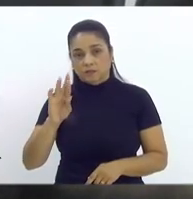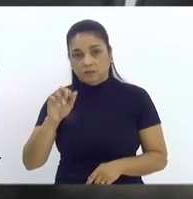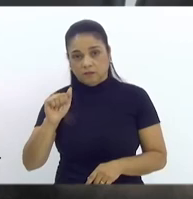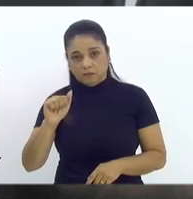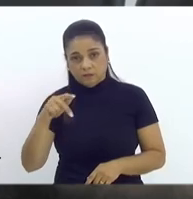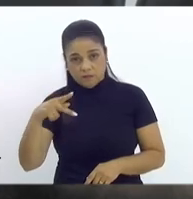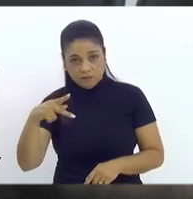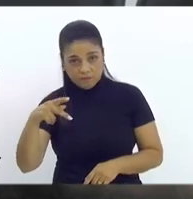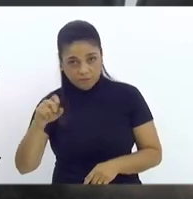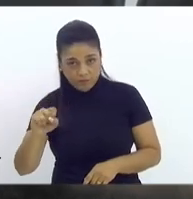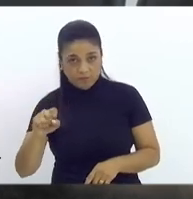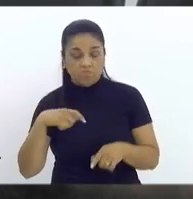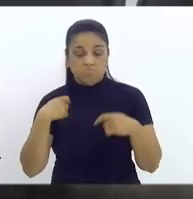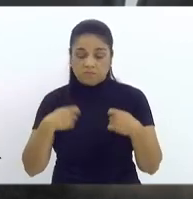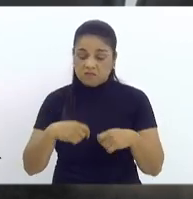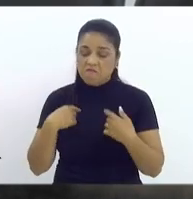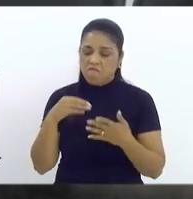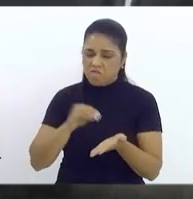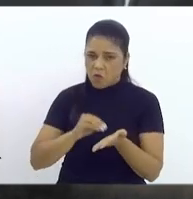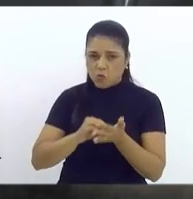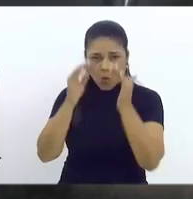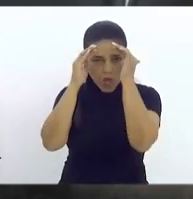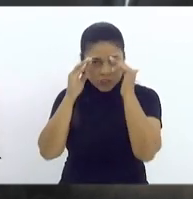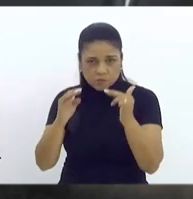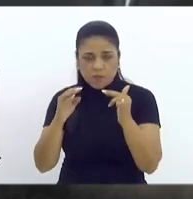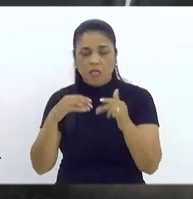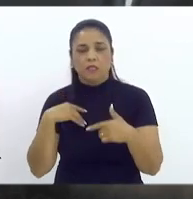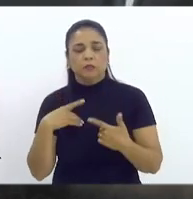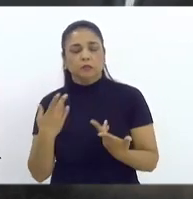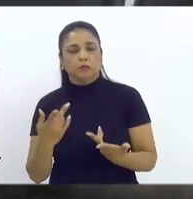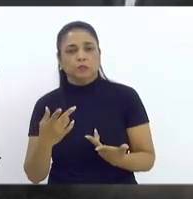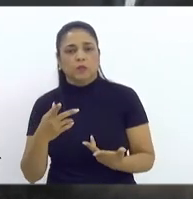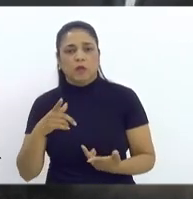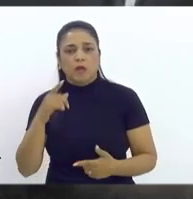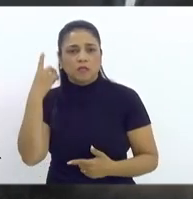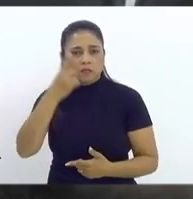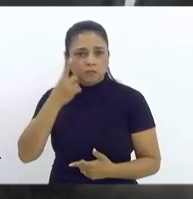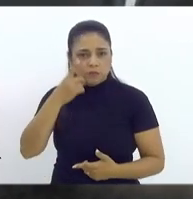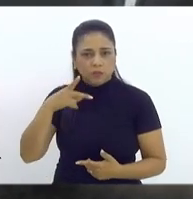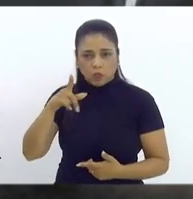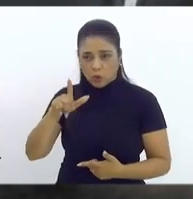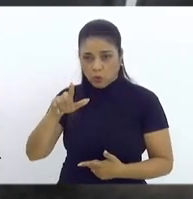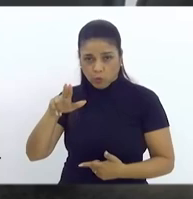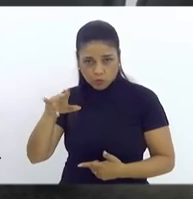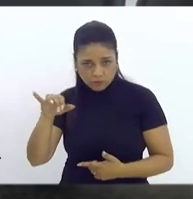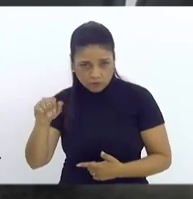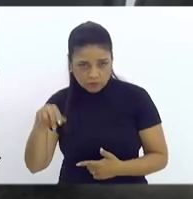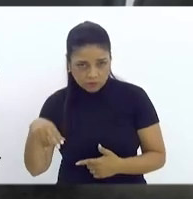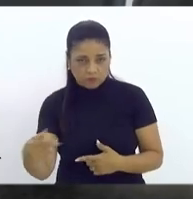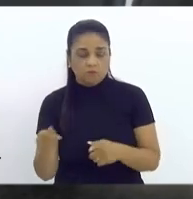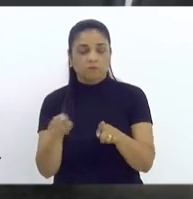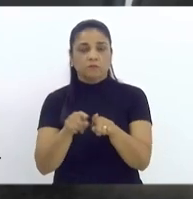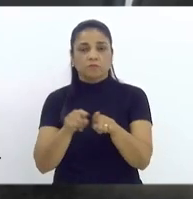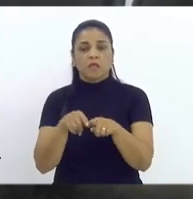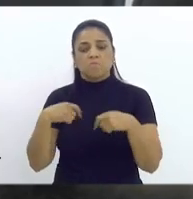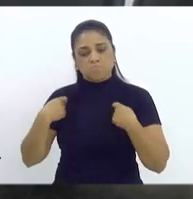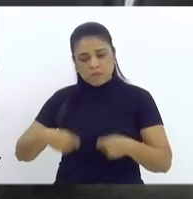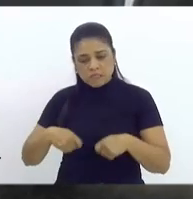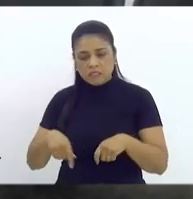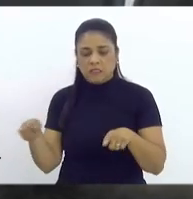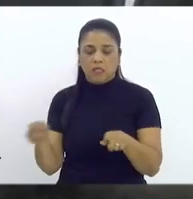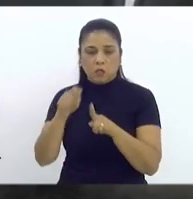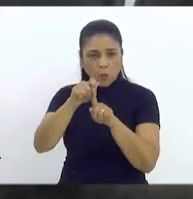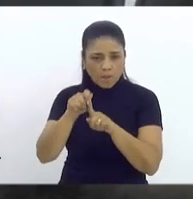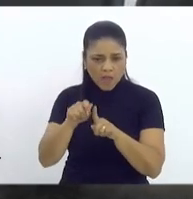obstante ao tempo que estão, dois conselheiros estão lá há pouco menos de um mês, mas é necessário que estejam conosco também.